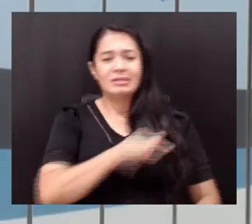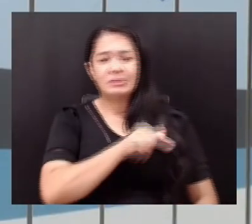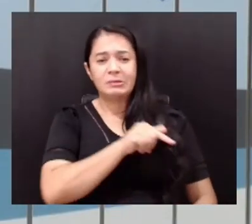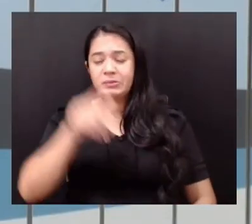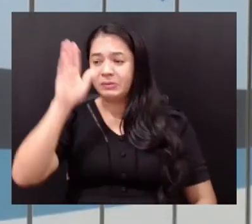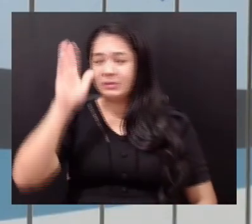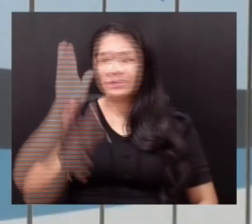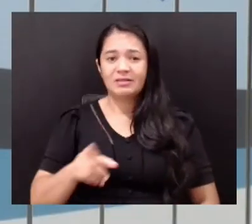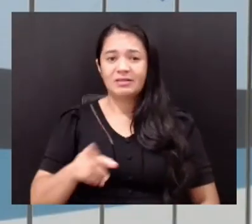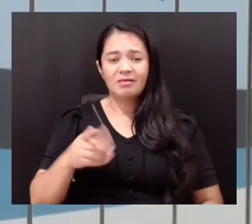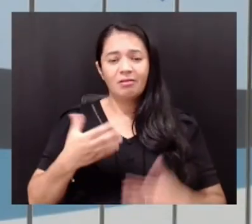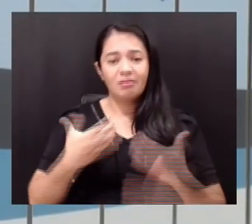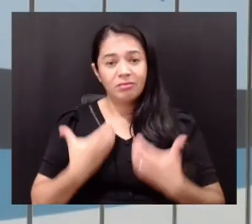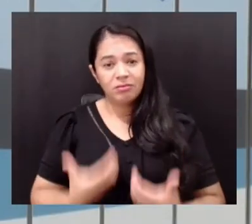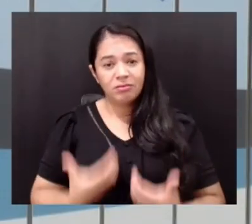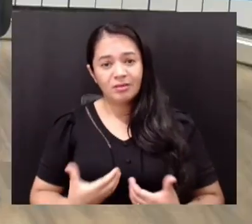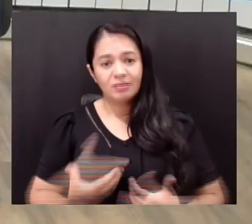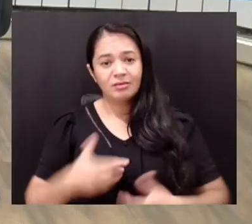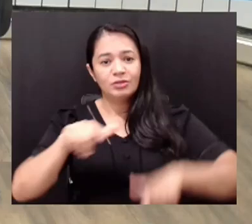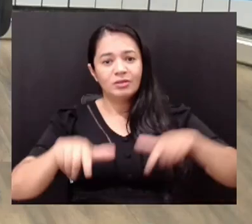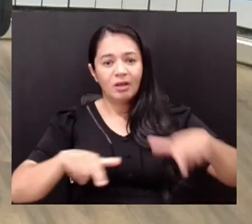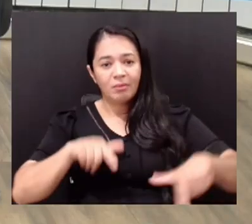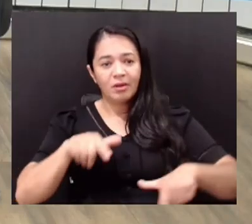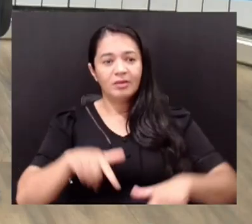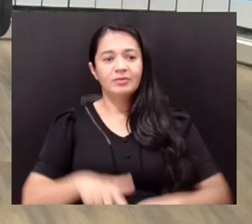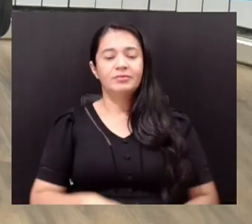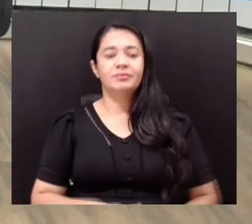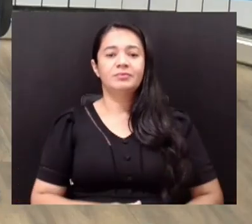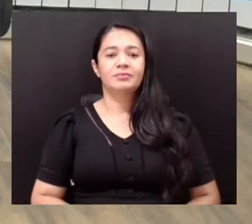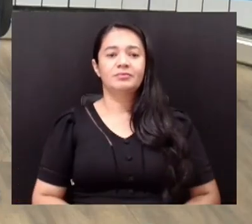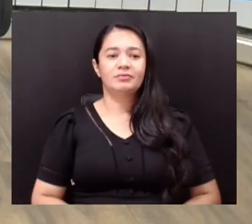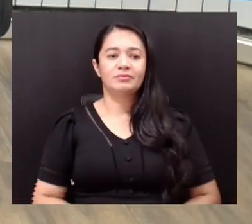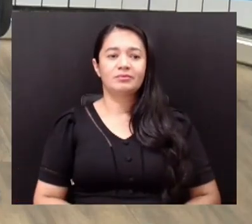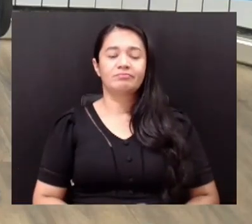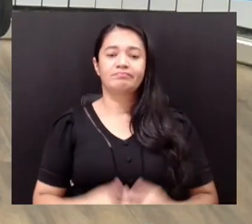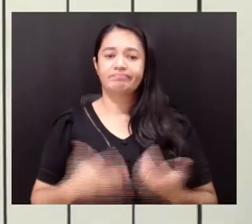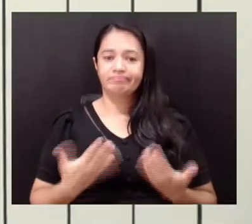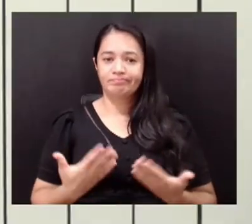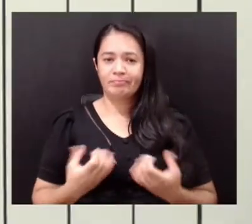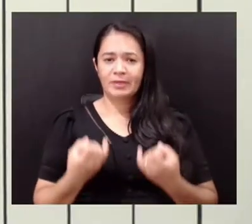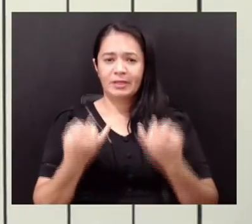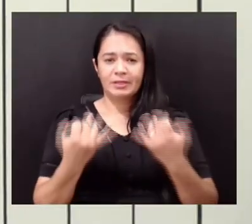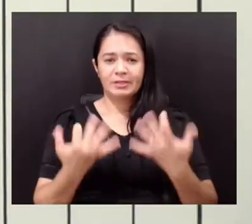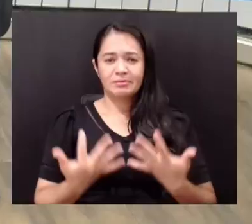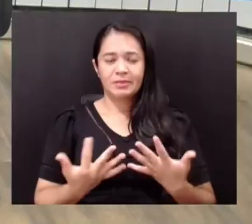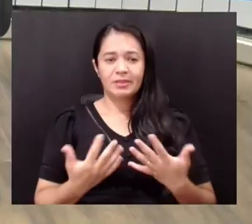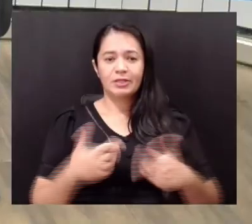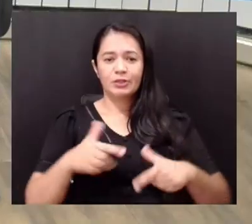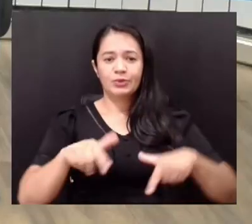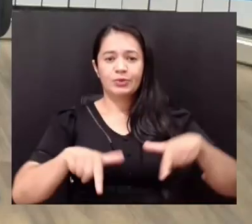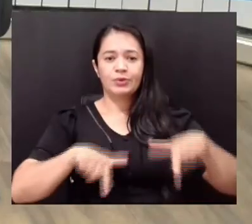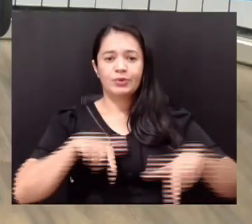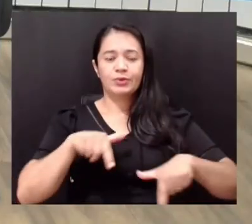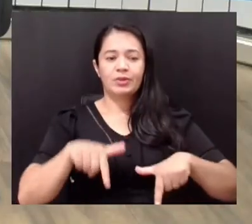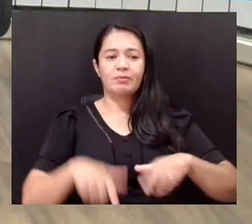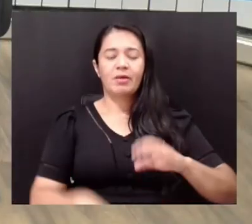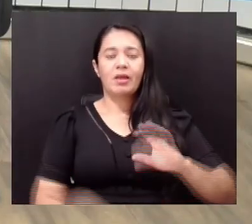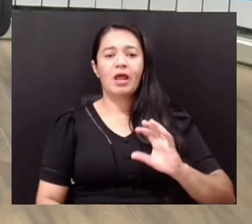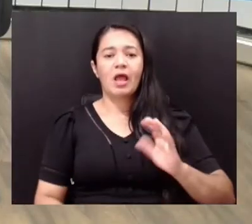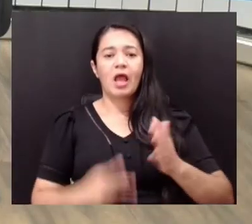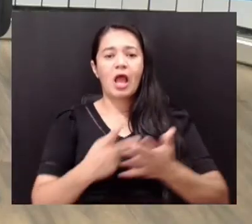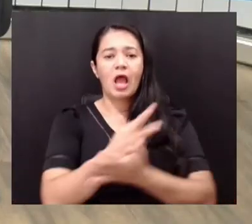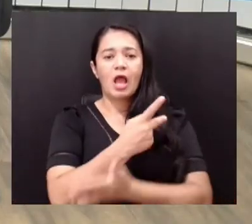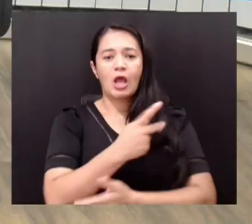grande de trabalho. Falando em sobrecarga de trabalho, tem acontecido uma discussão frequente